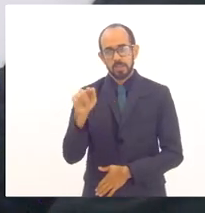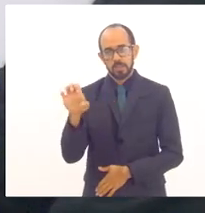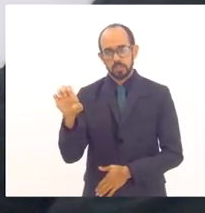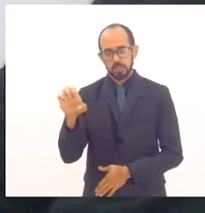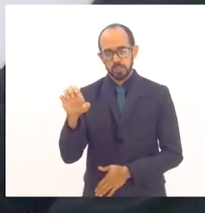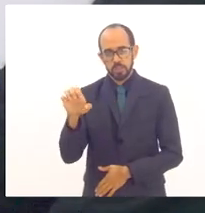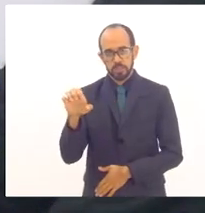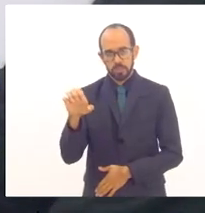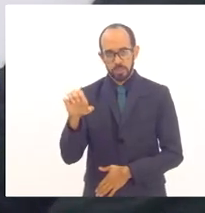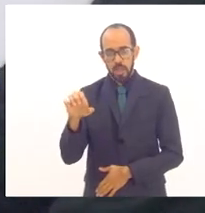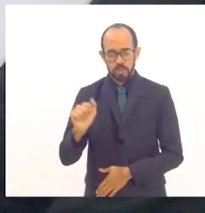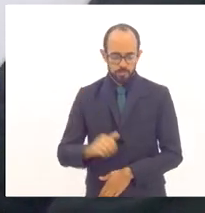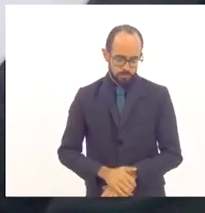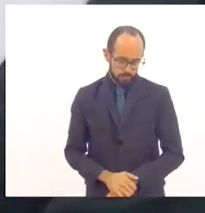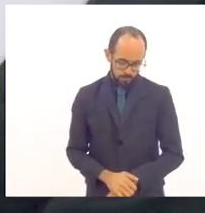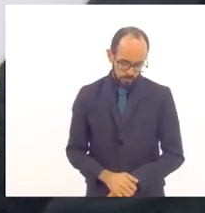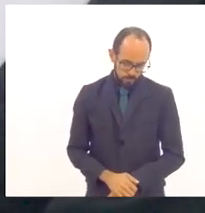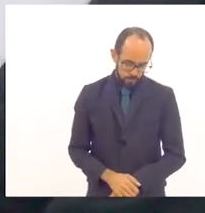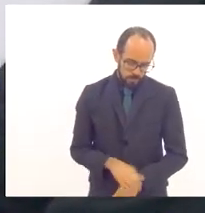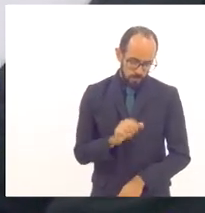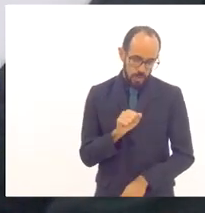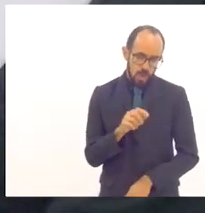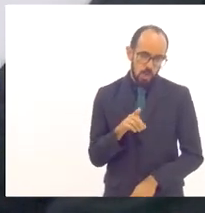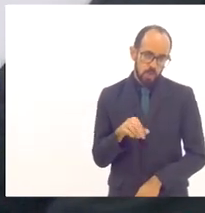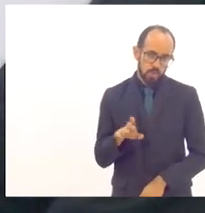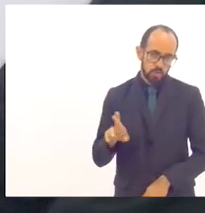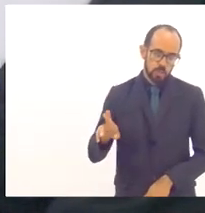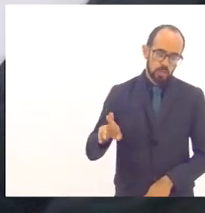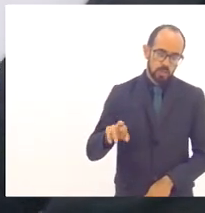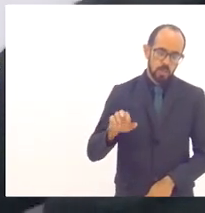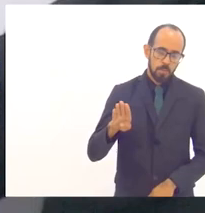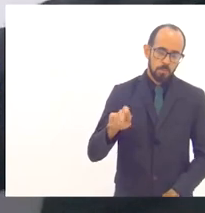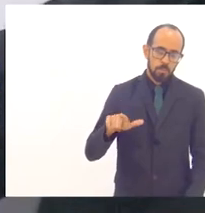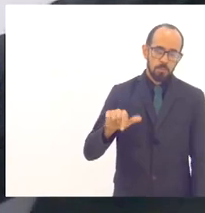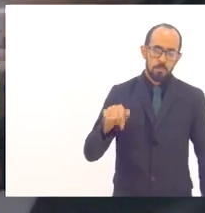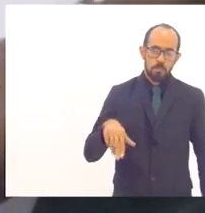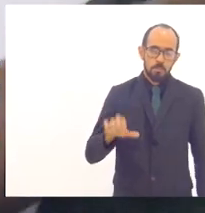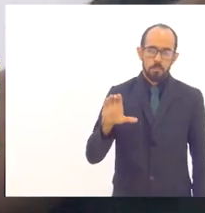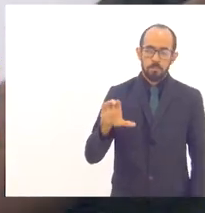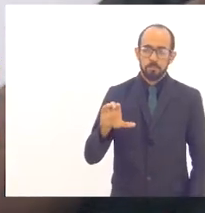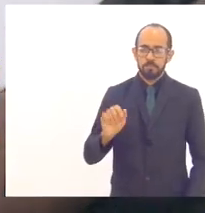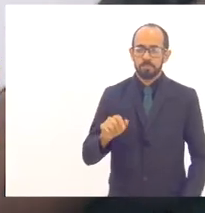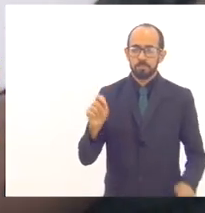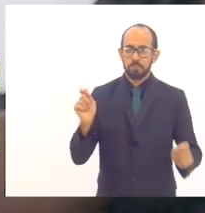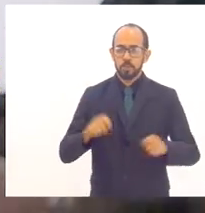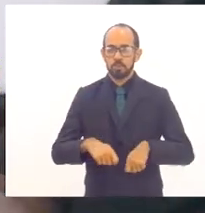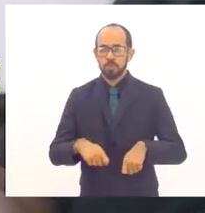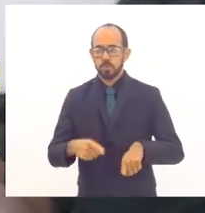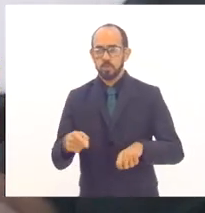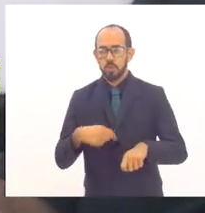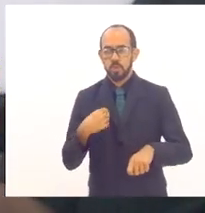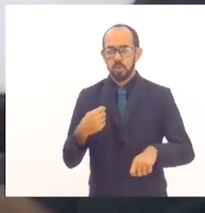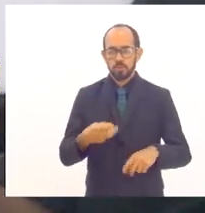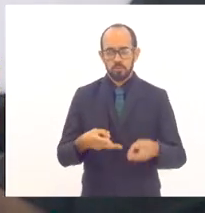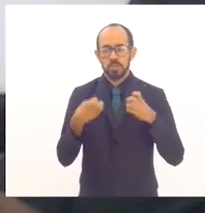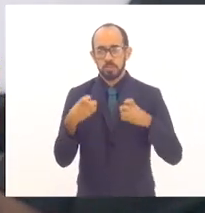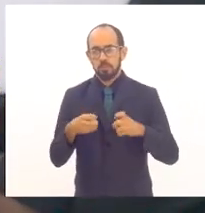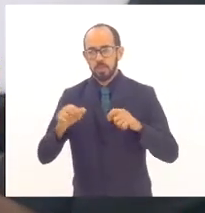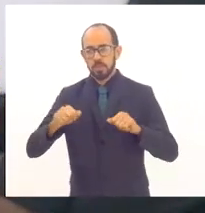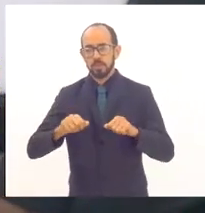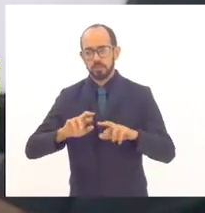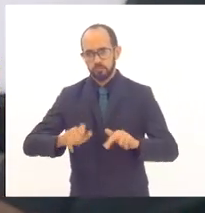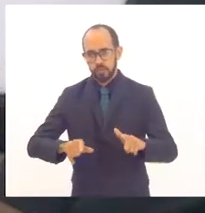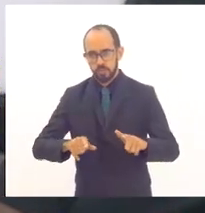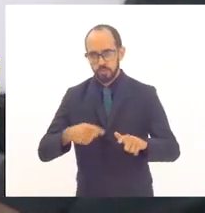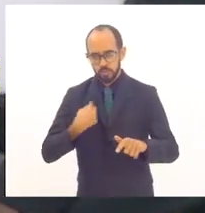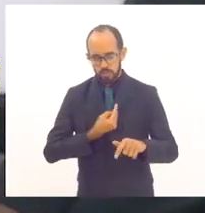fome. Então, a Aldir Blanc possibilitou a gente esse olhar diferenciado. E a gente não pode sair daqui hoje sem essa